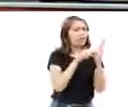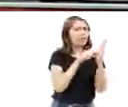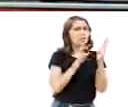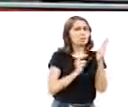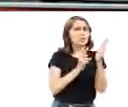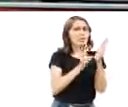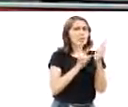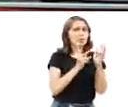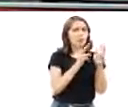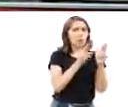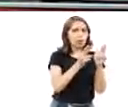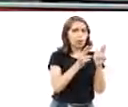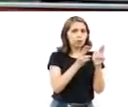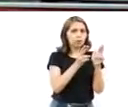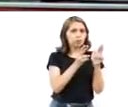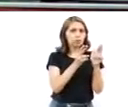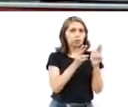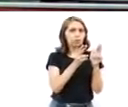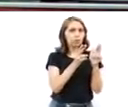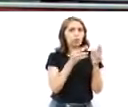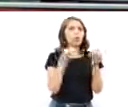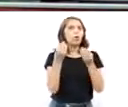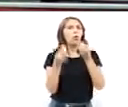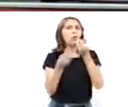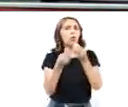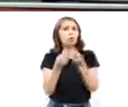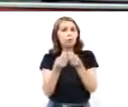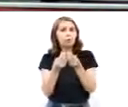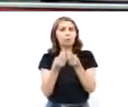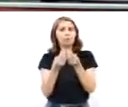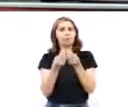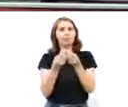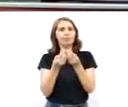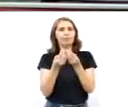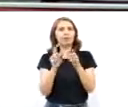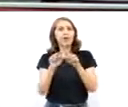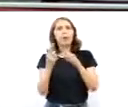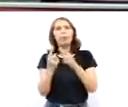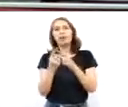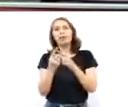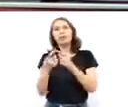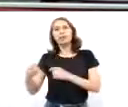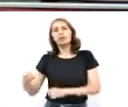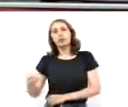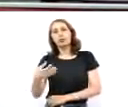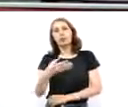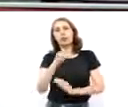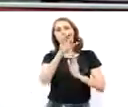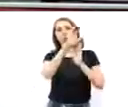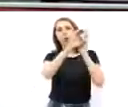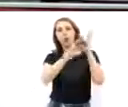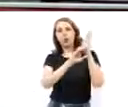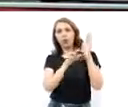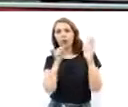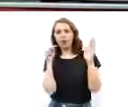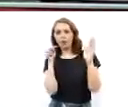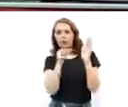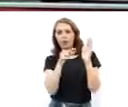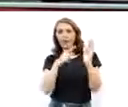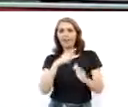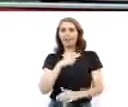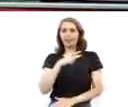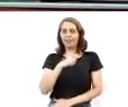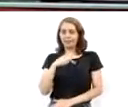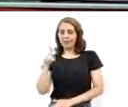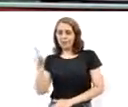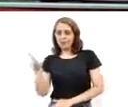ou a Shark Zuck já está nos dando aqui uma pretensa ideia do que será o novo currículo? a